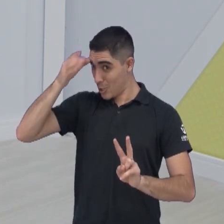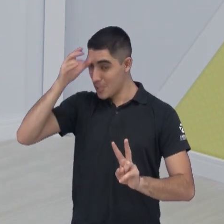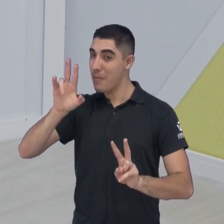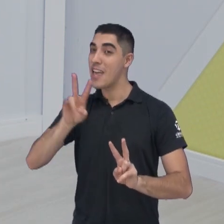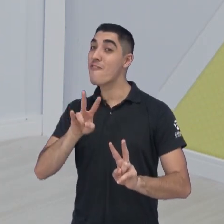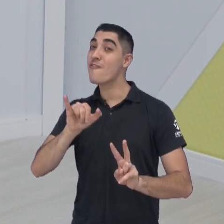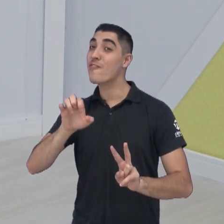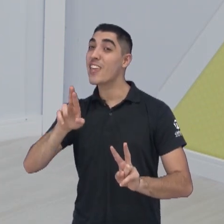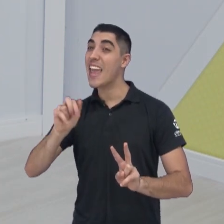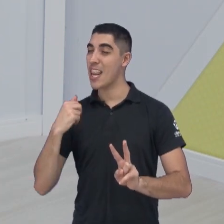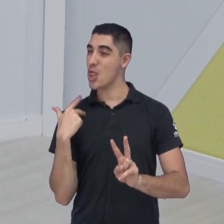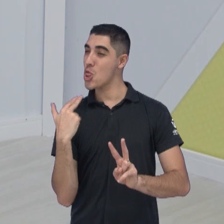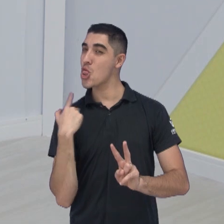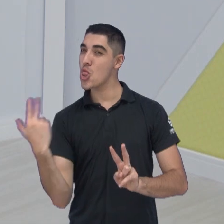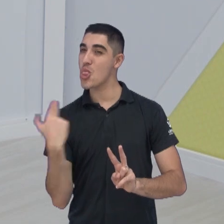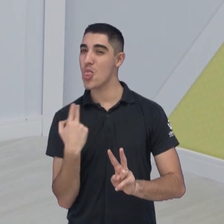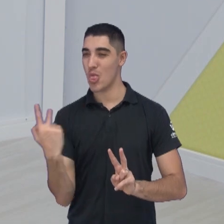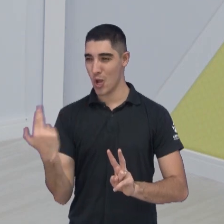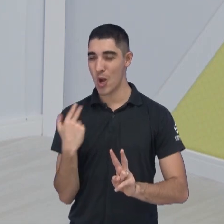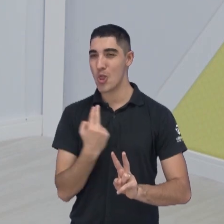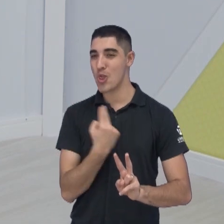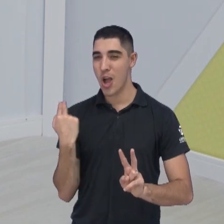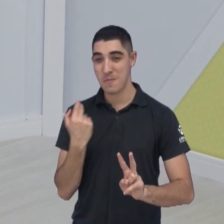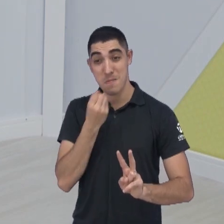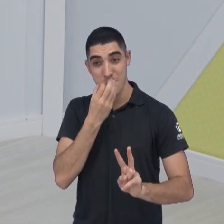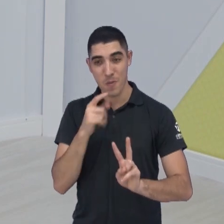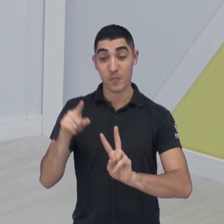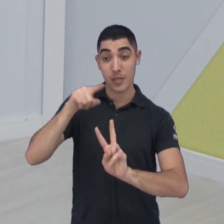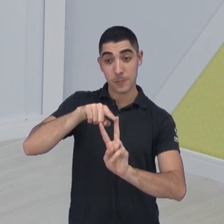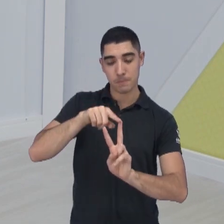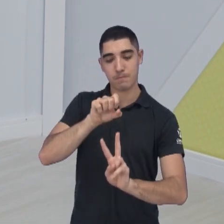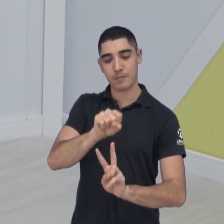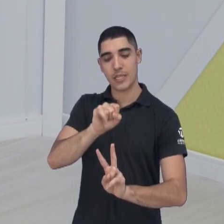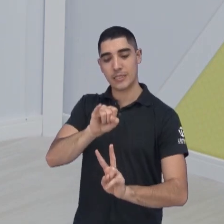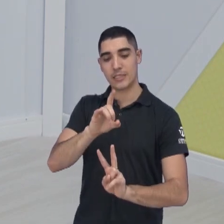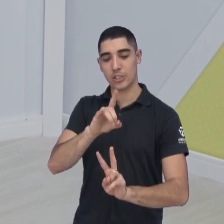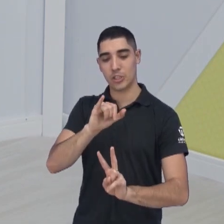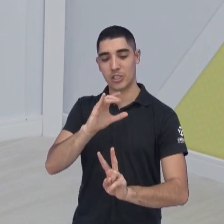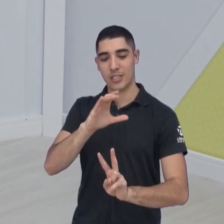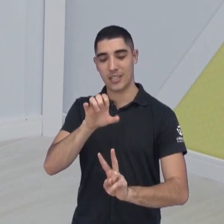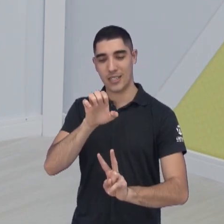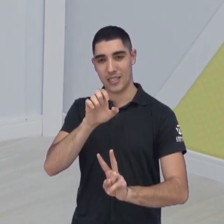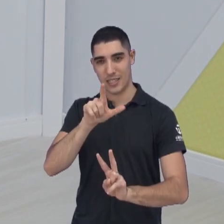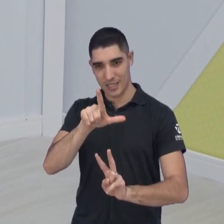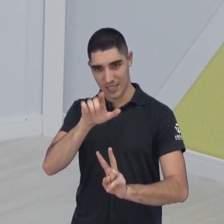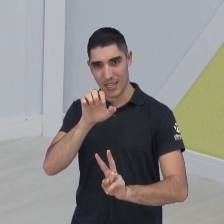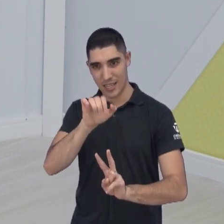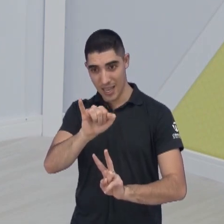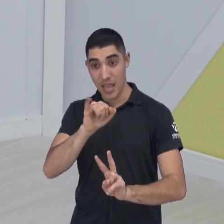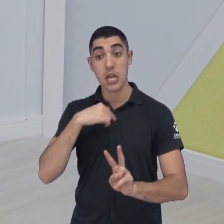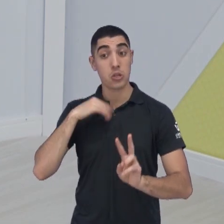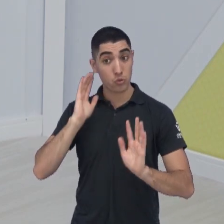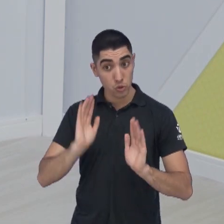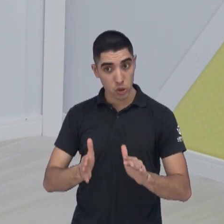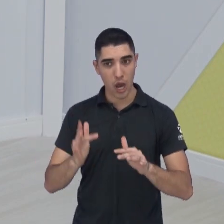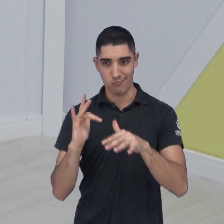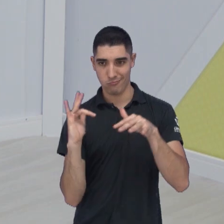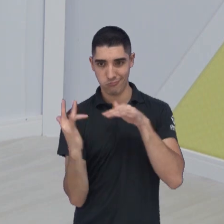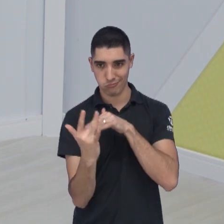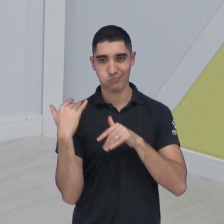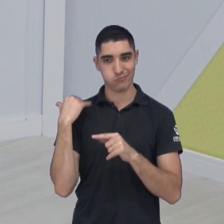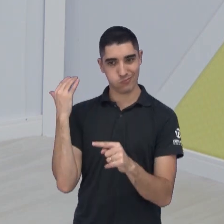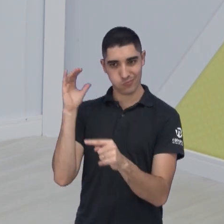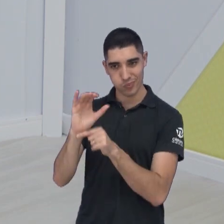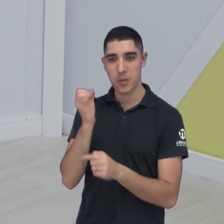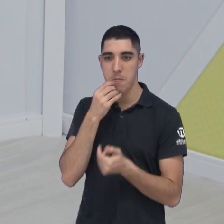um nome interessante, gente da melhor qualidade. Sid Clay também seja bem-vindo. Já dei as boas-vindas para ele pelas redes sociais, mas reitero